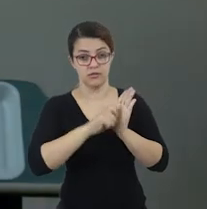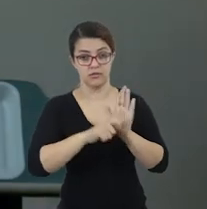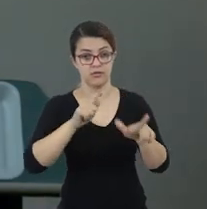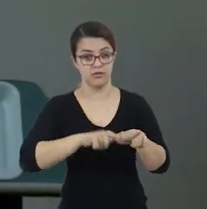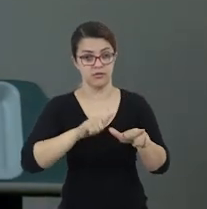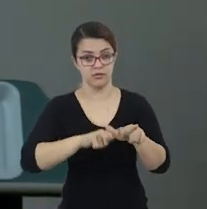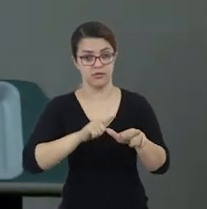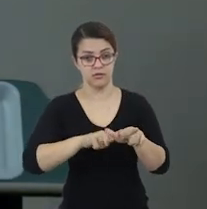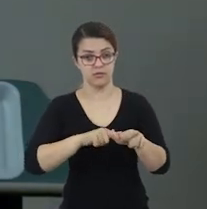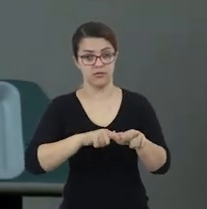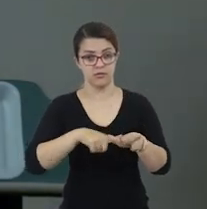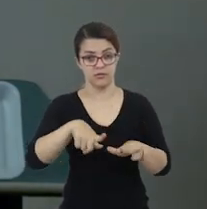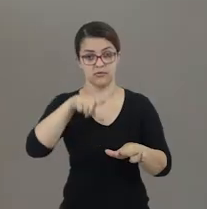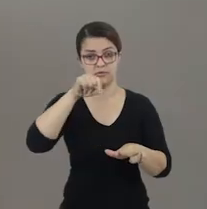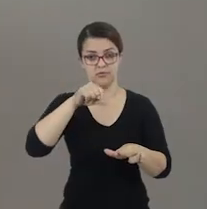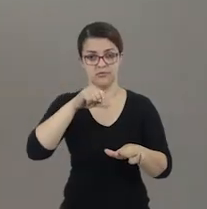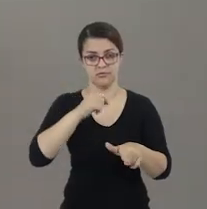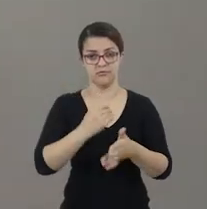inicial escolhida.